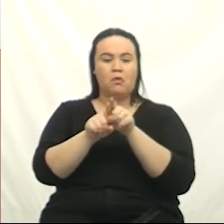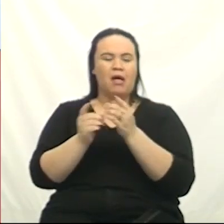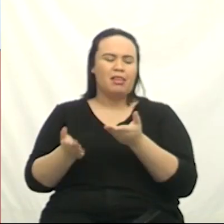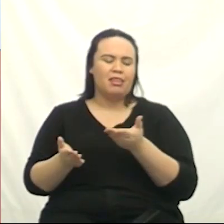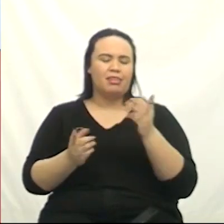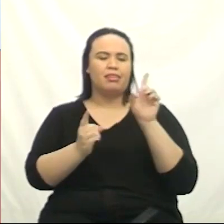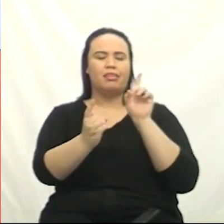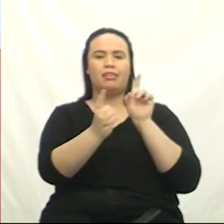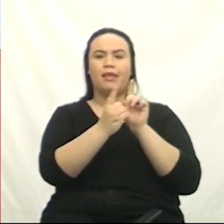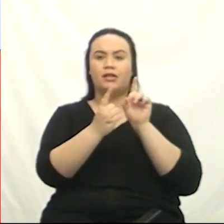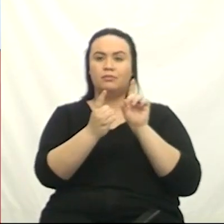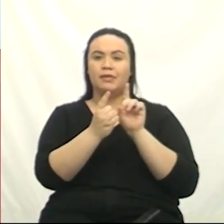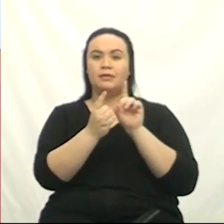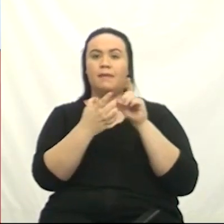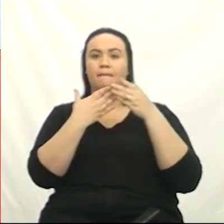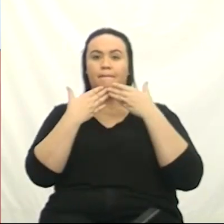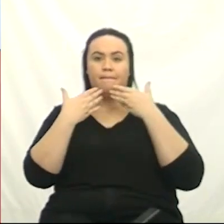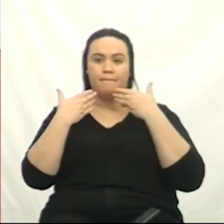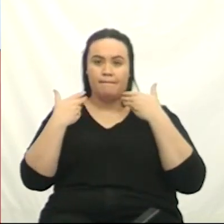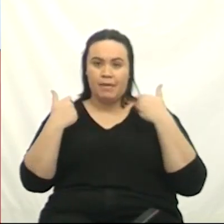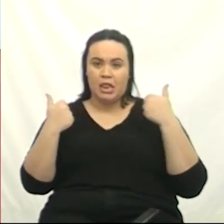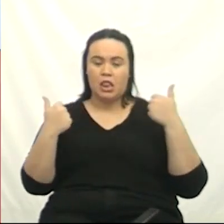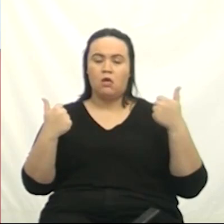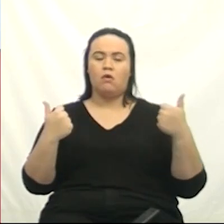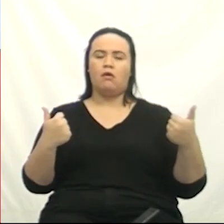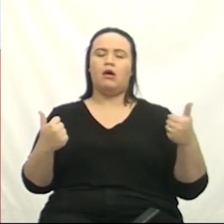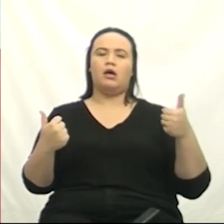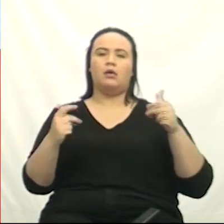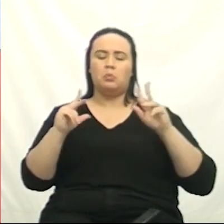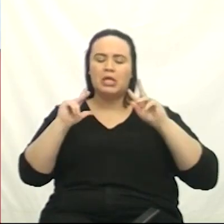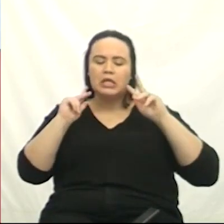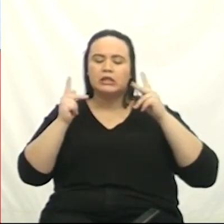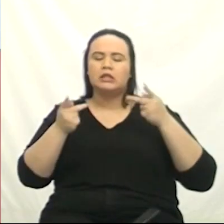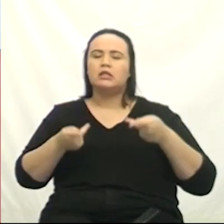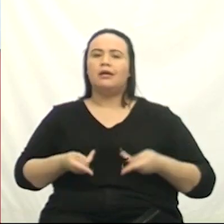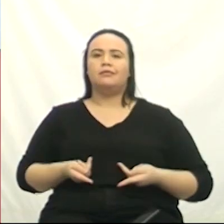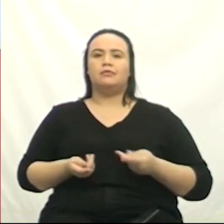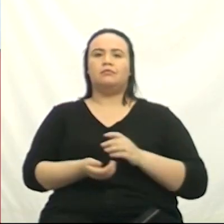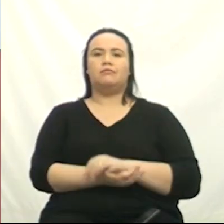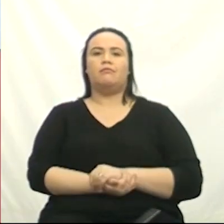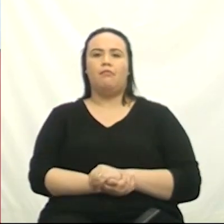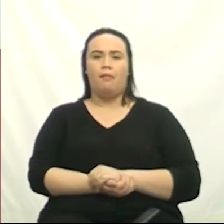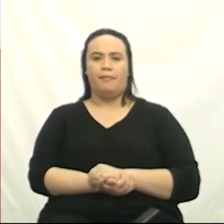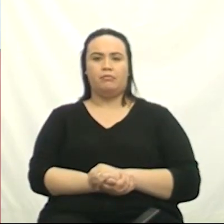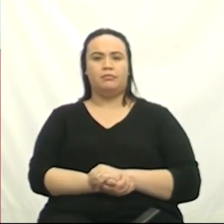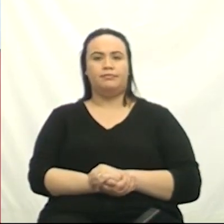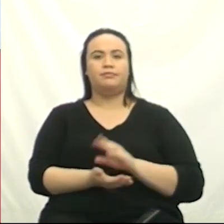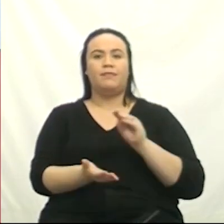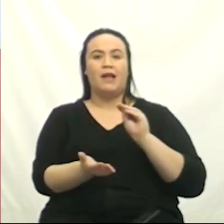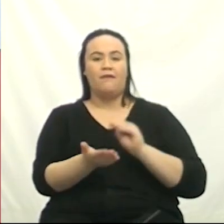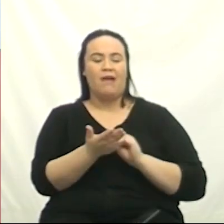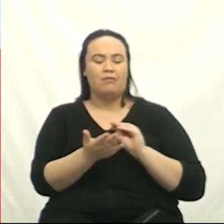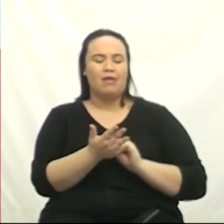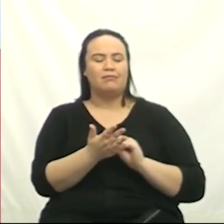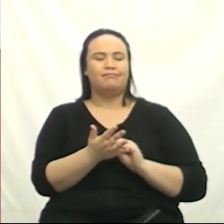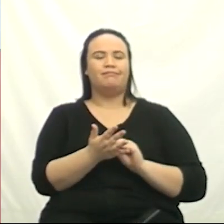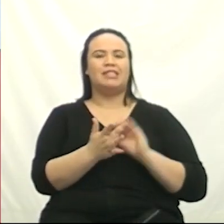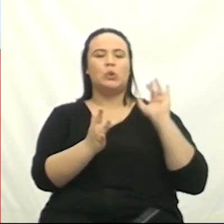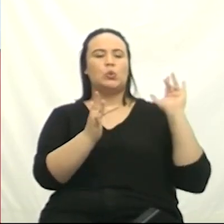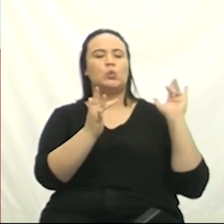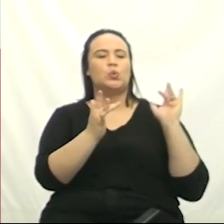participei de todo o processo da denúncia e de fato falta humanização vereadores